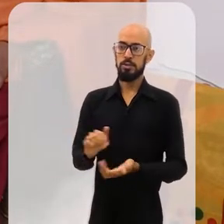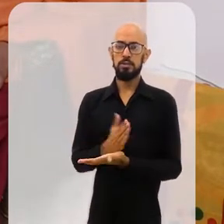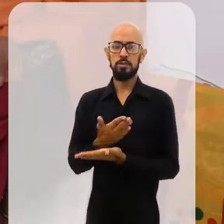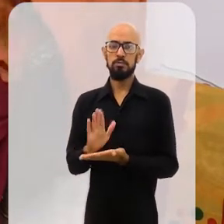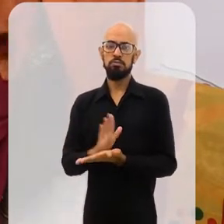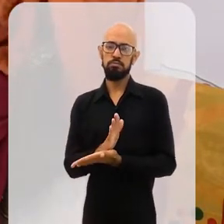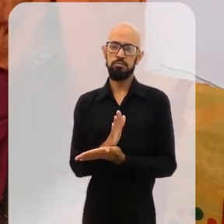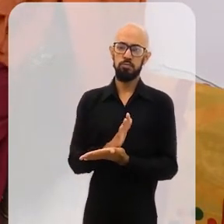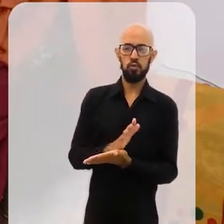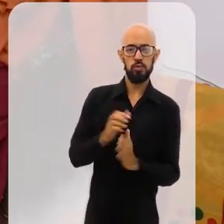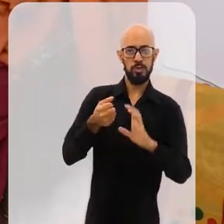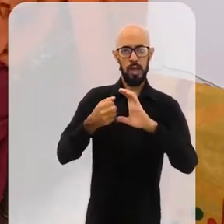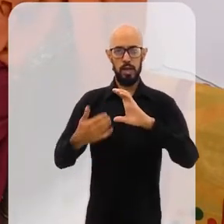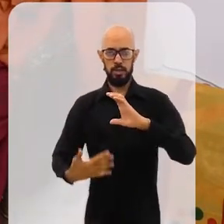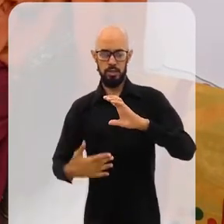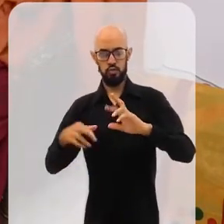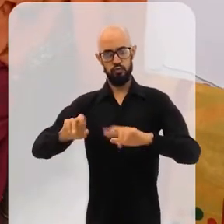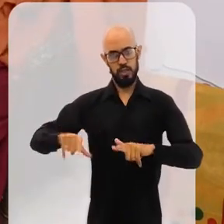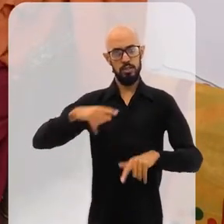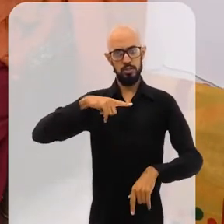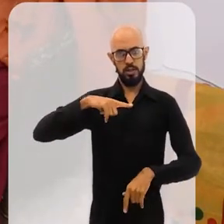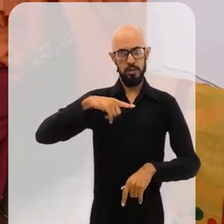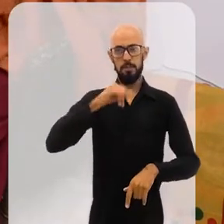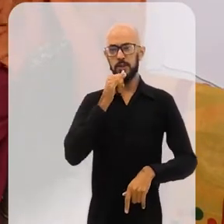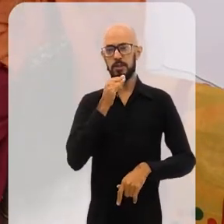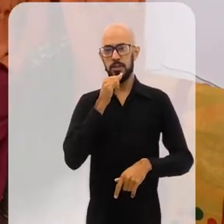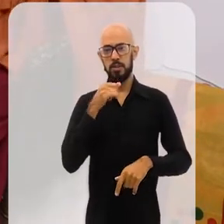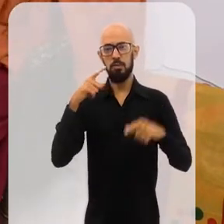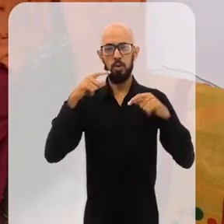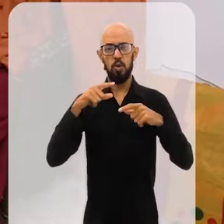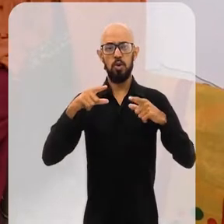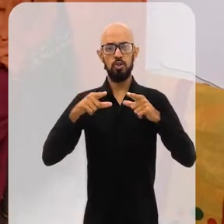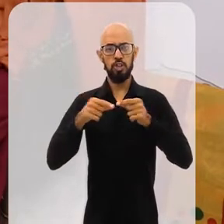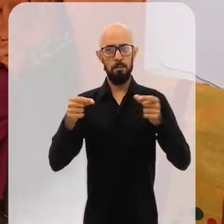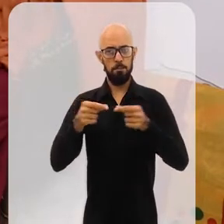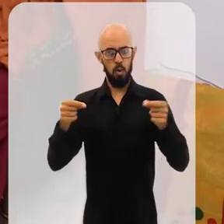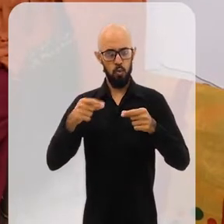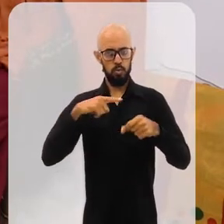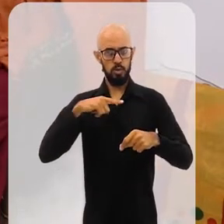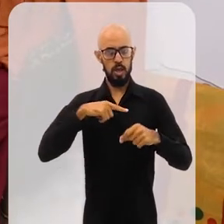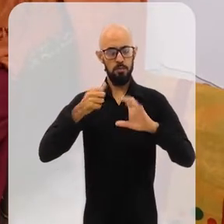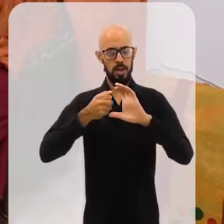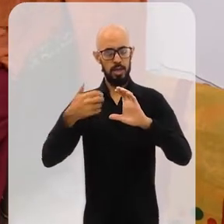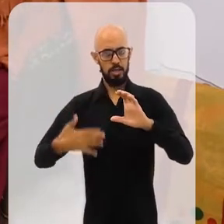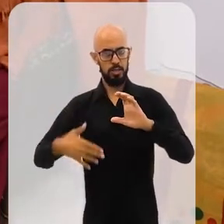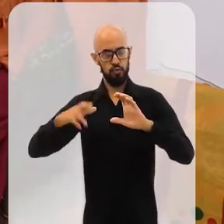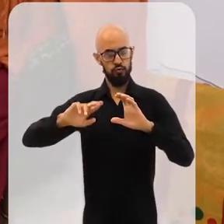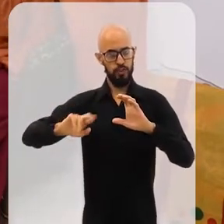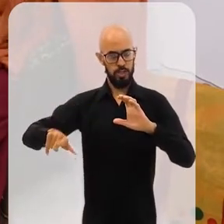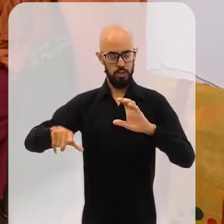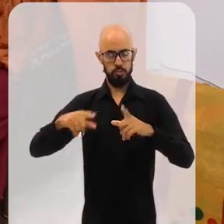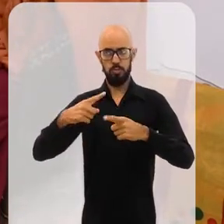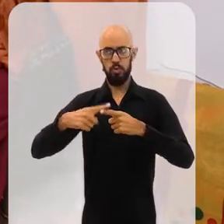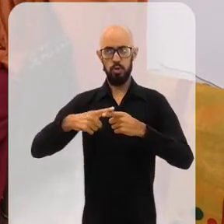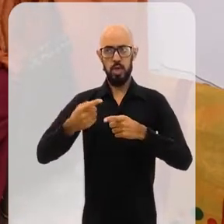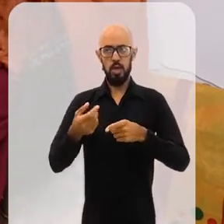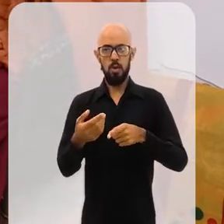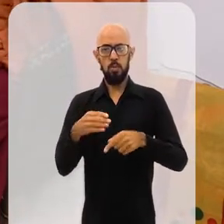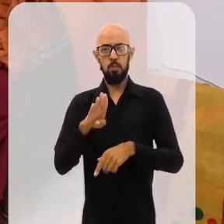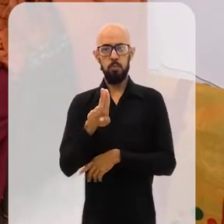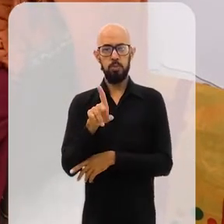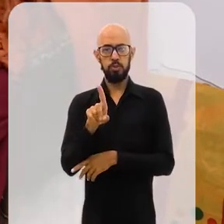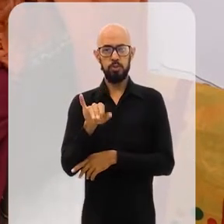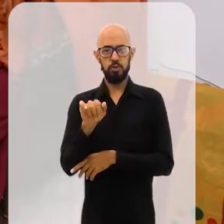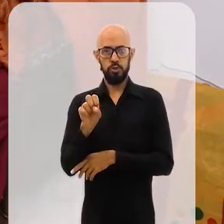características em lugares diferentes. Por exemplo, se você vai no Japão, você vê o budismo com uma característica. Por quê? Porque o budismo, quando chega num local,